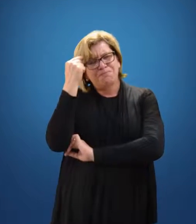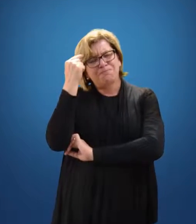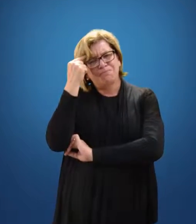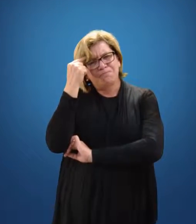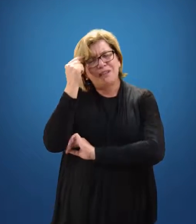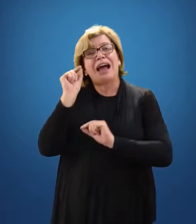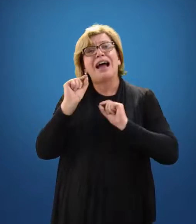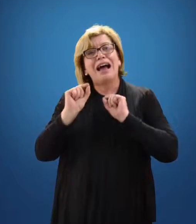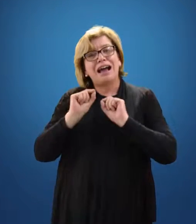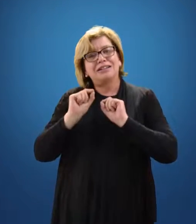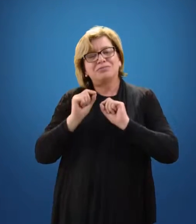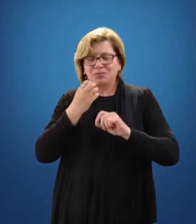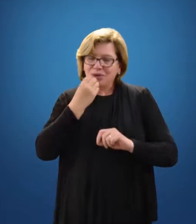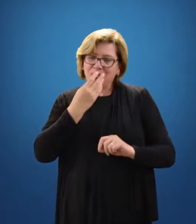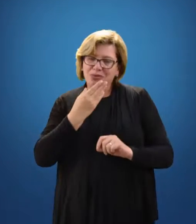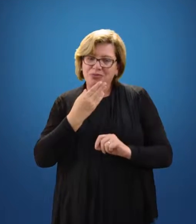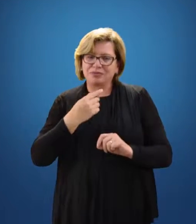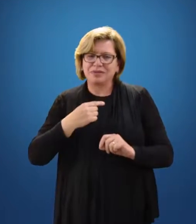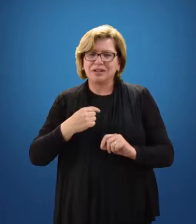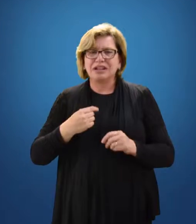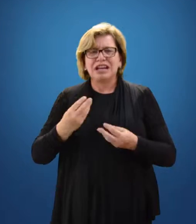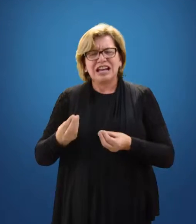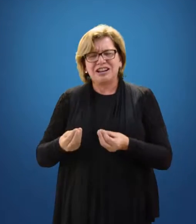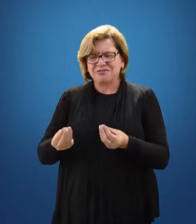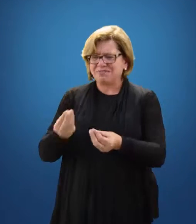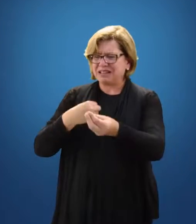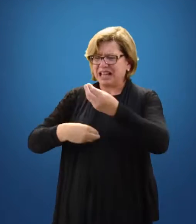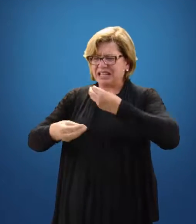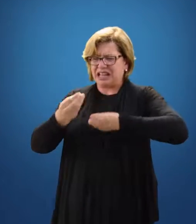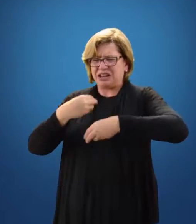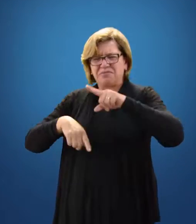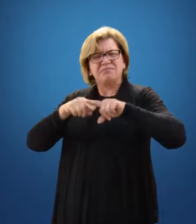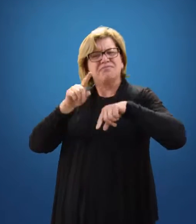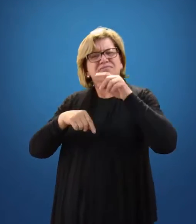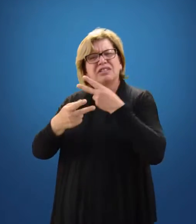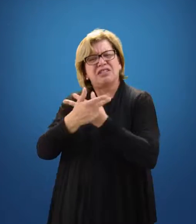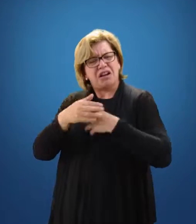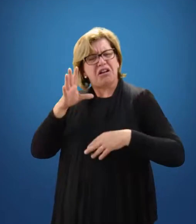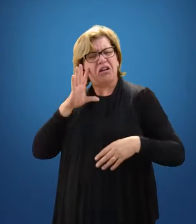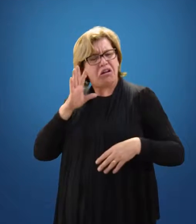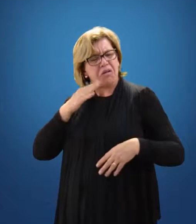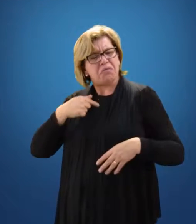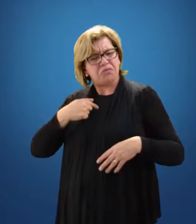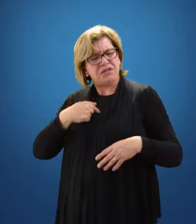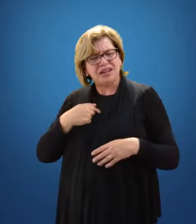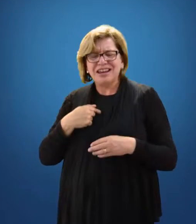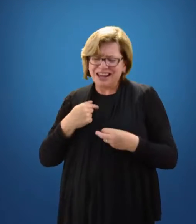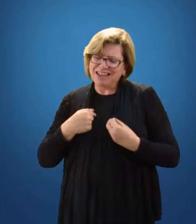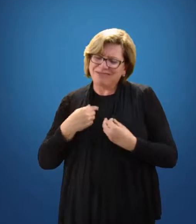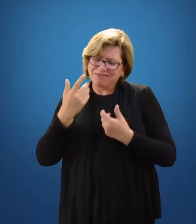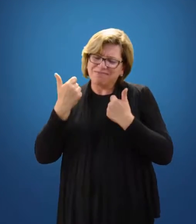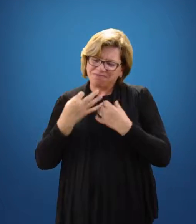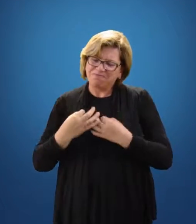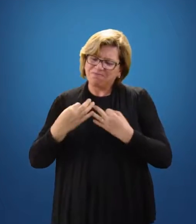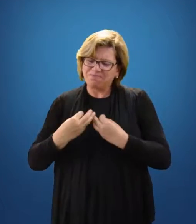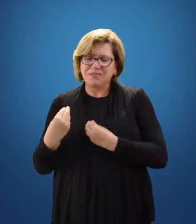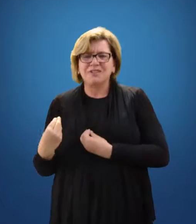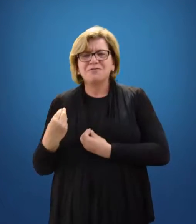e pensou, bom, eles me deram tanta coisa, foram tão legais comigo, puxa, eu vou dar